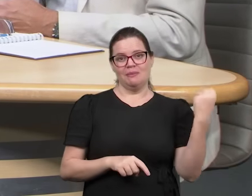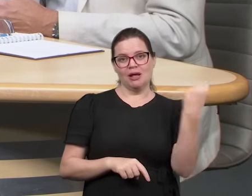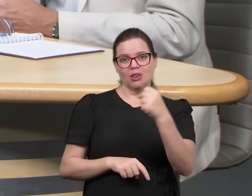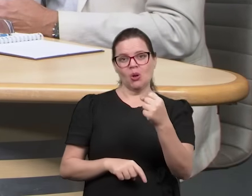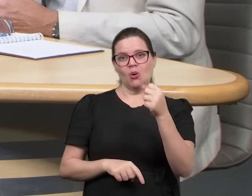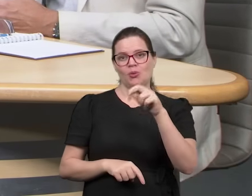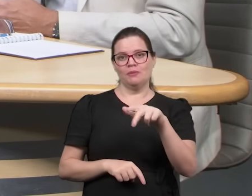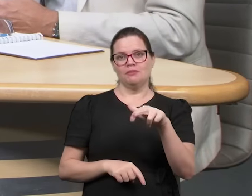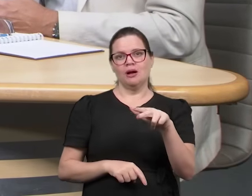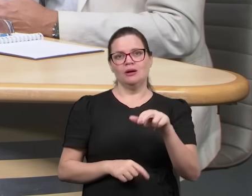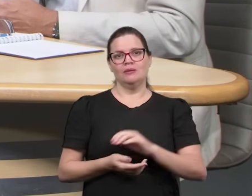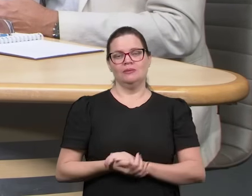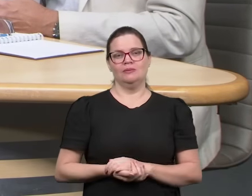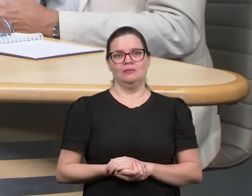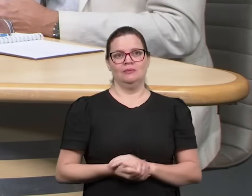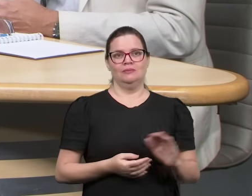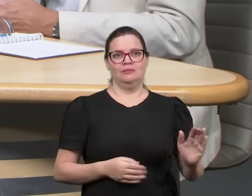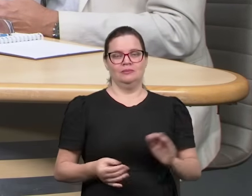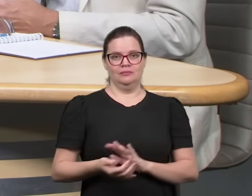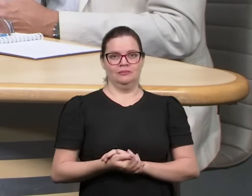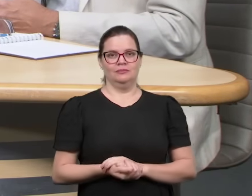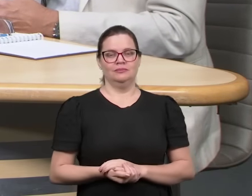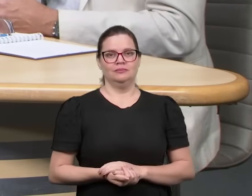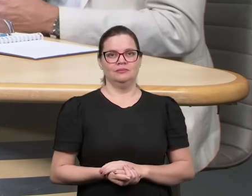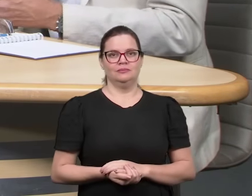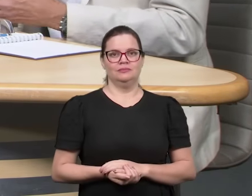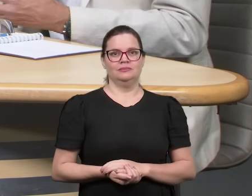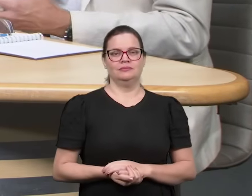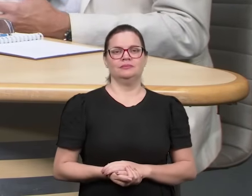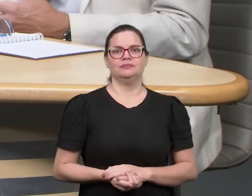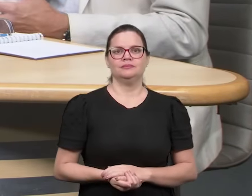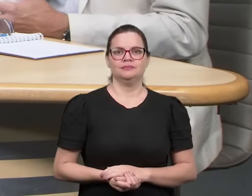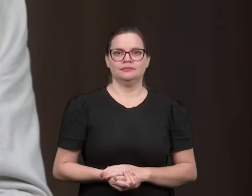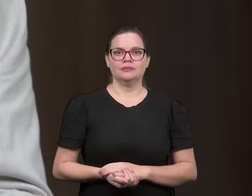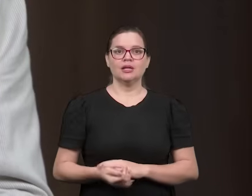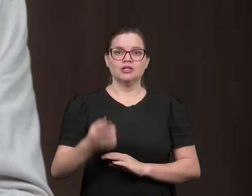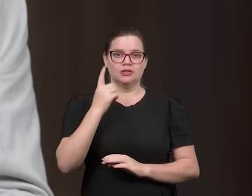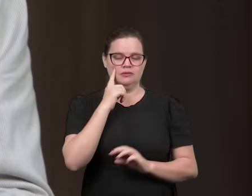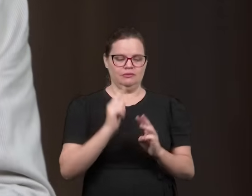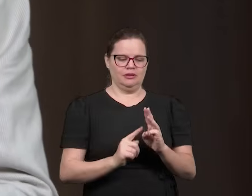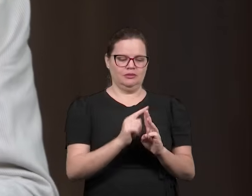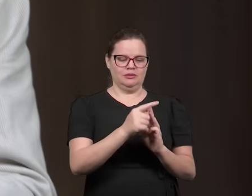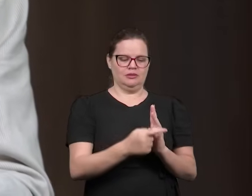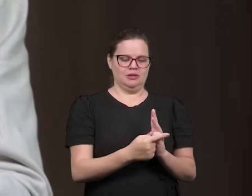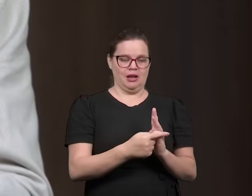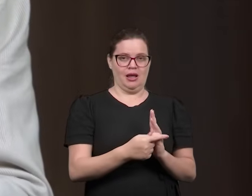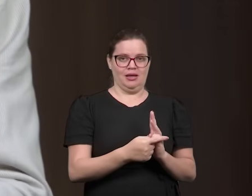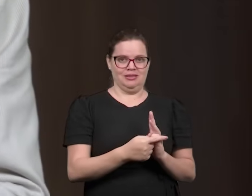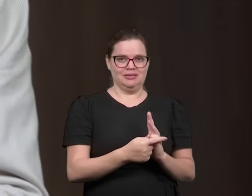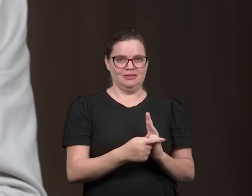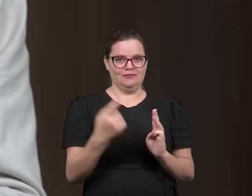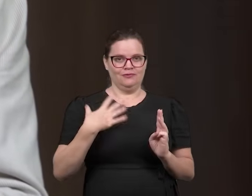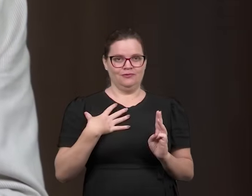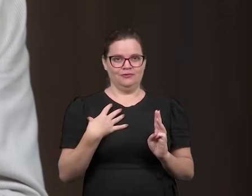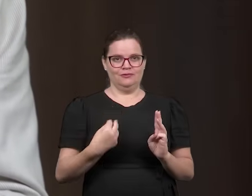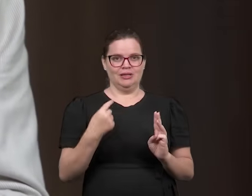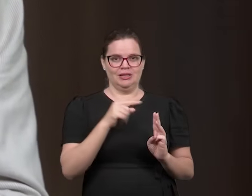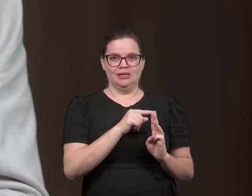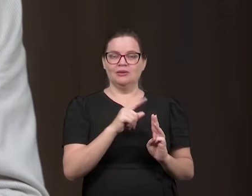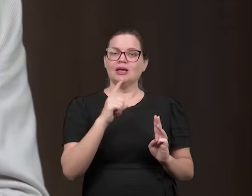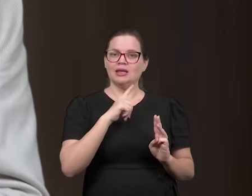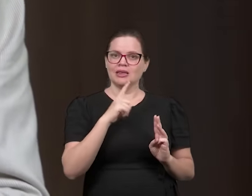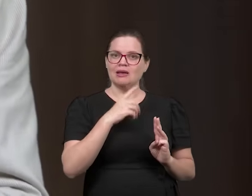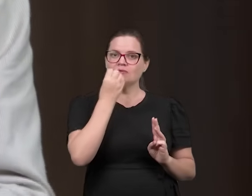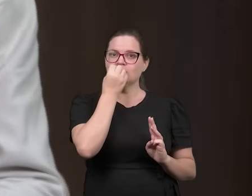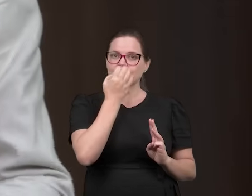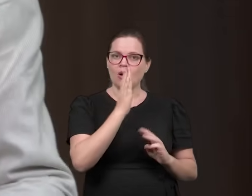Da genealogia, né? descendência. Então vamos ver assim, que esses talentos que mudaram o mundo da época não foram bem